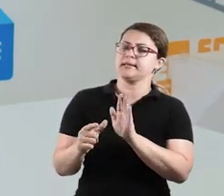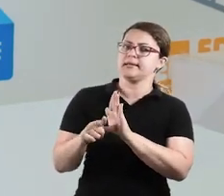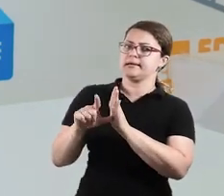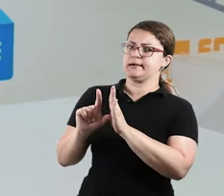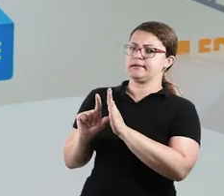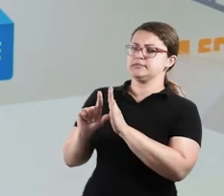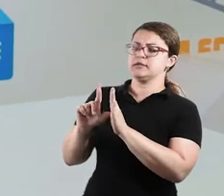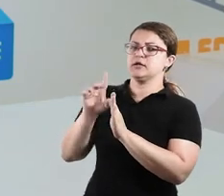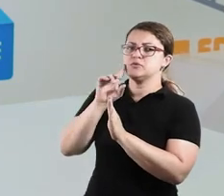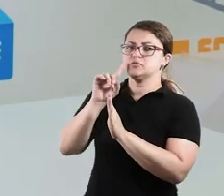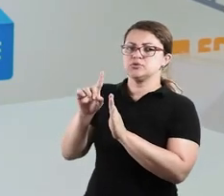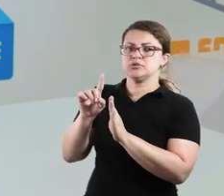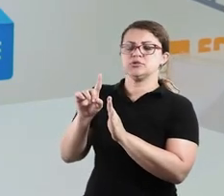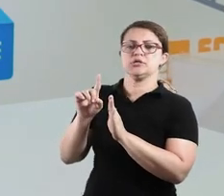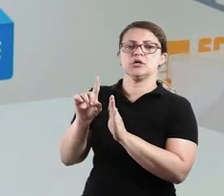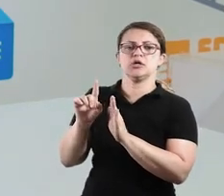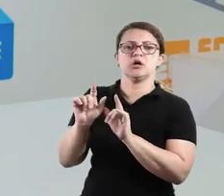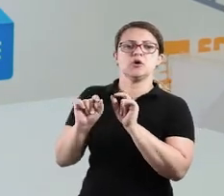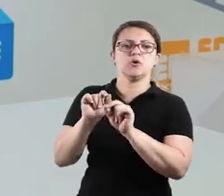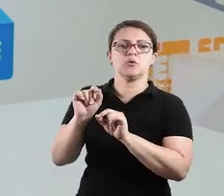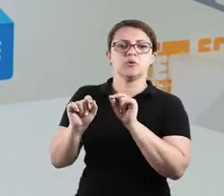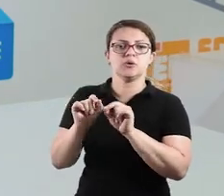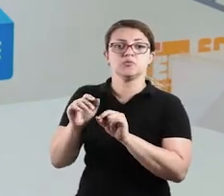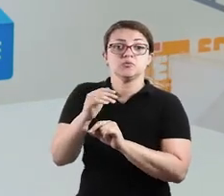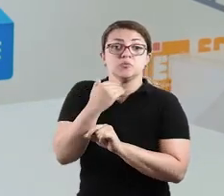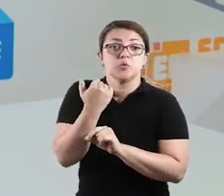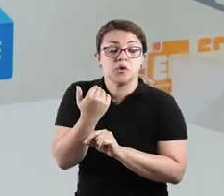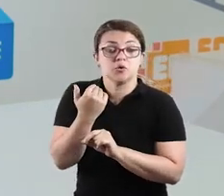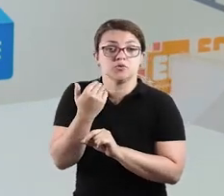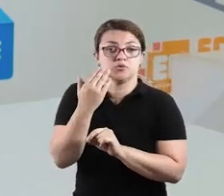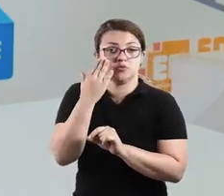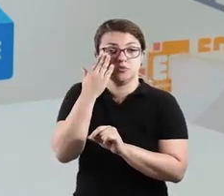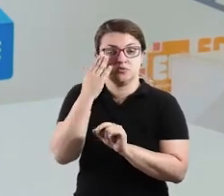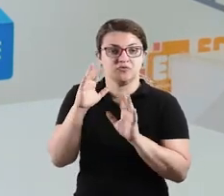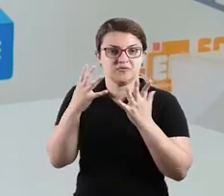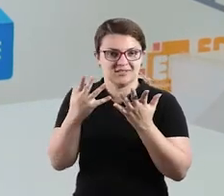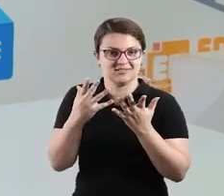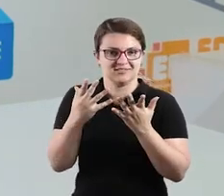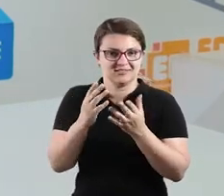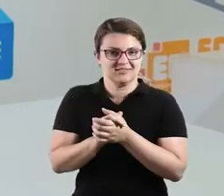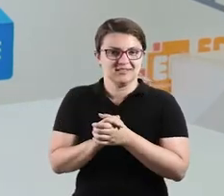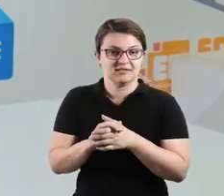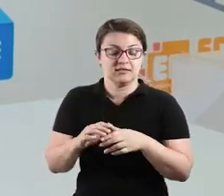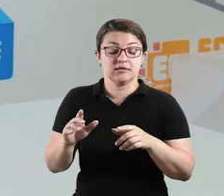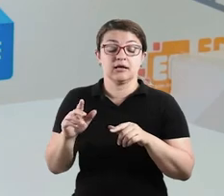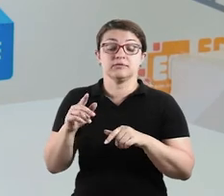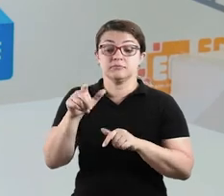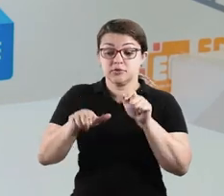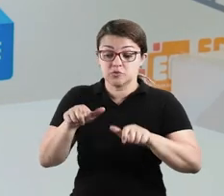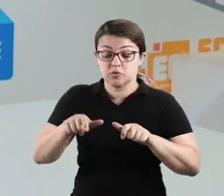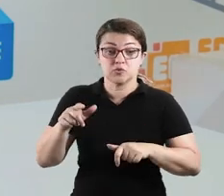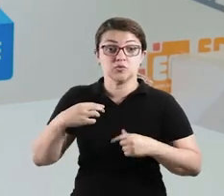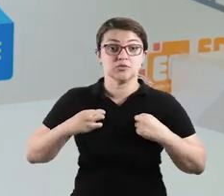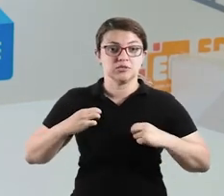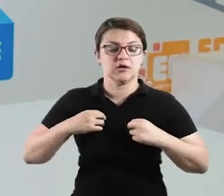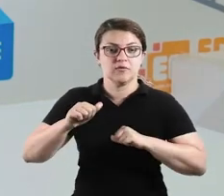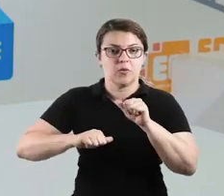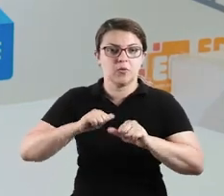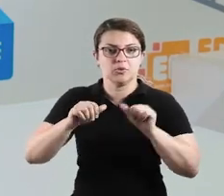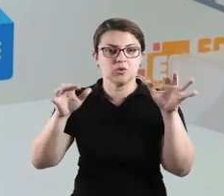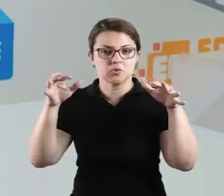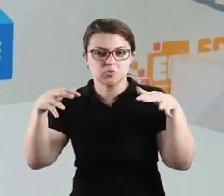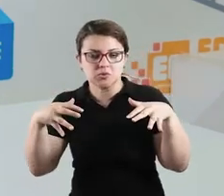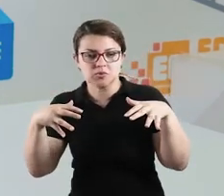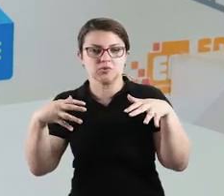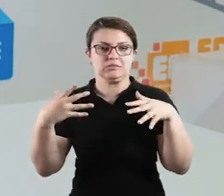data, muito parecido com o Dia dos Muertos, tá? Ela também marcava o fim da estação do verão. E o porquê que a gente tem